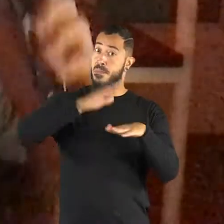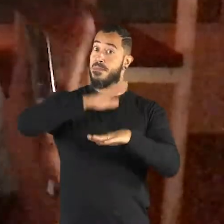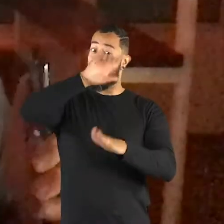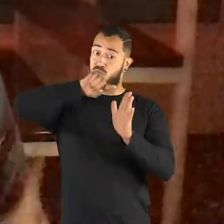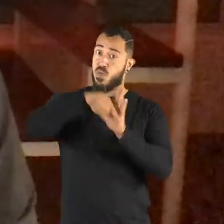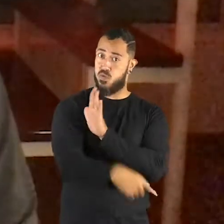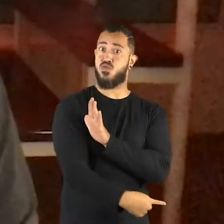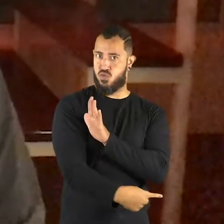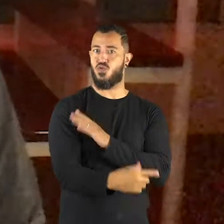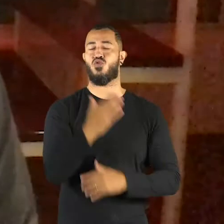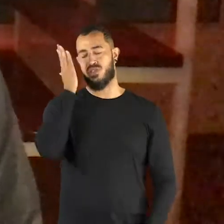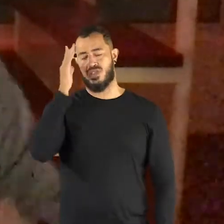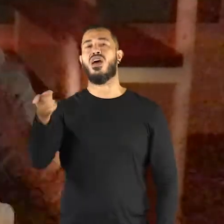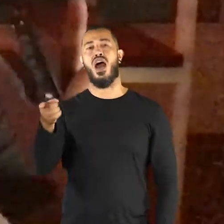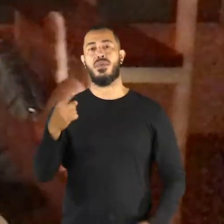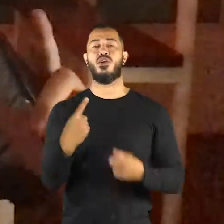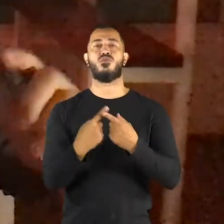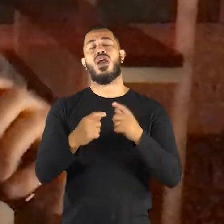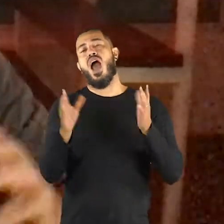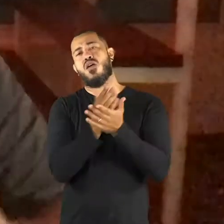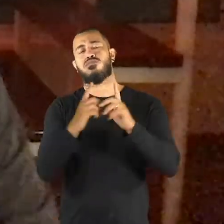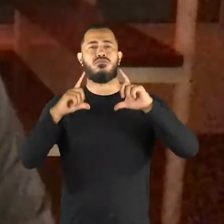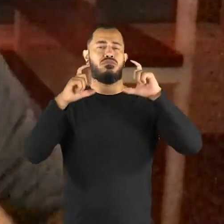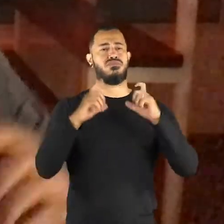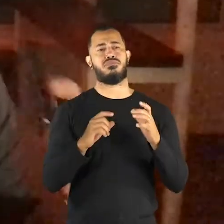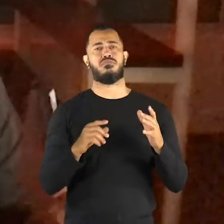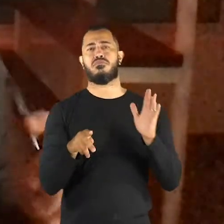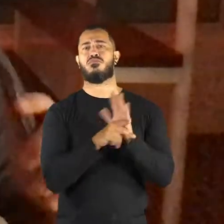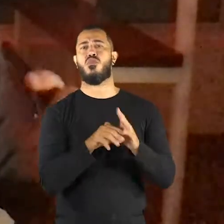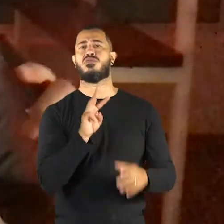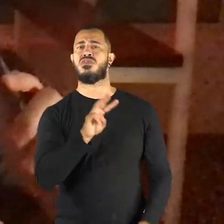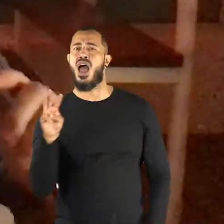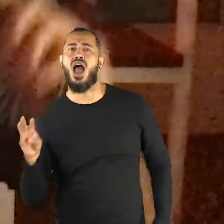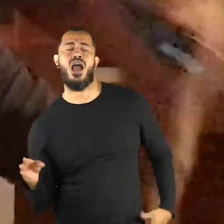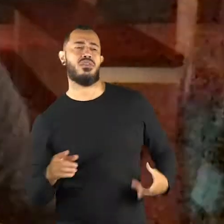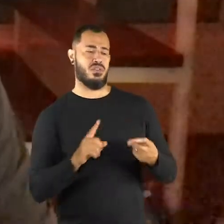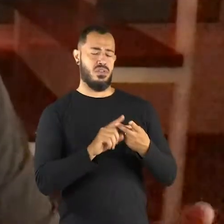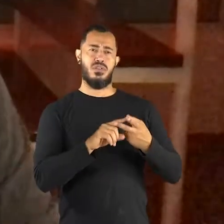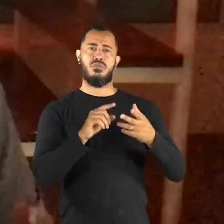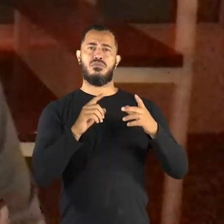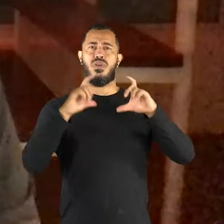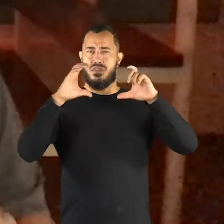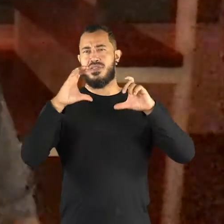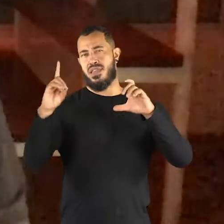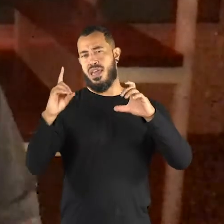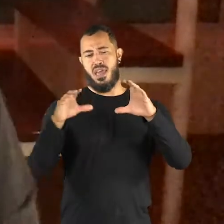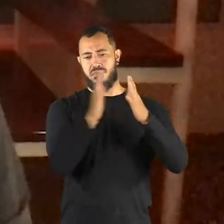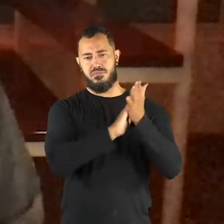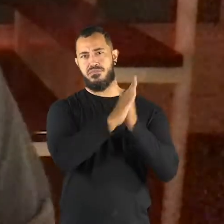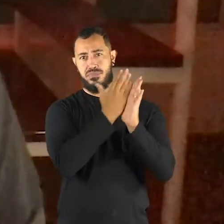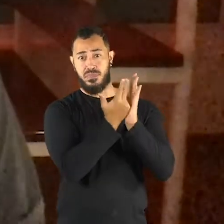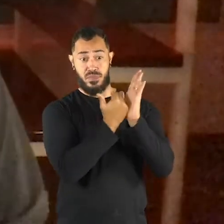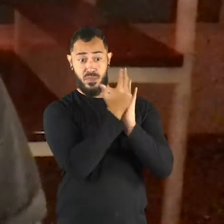tira foto e coloca quando vai sair num site, quando vai sair numa capa do disco. Mas os